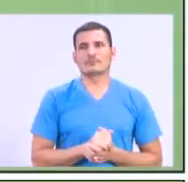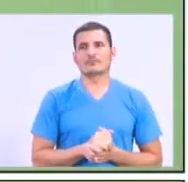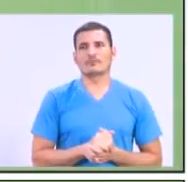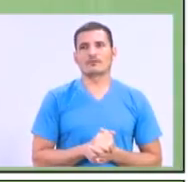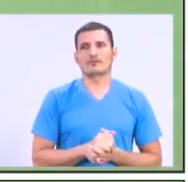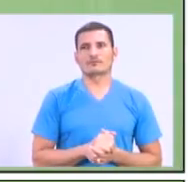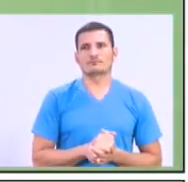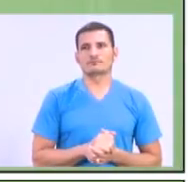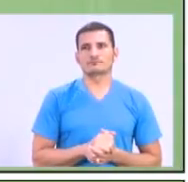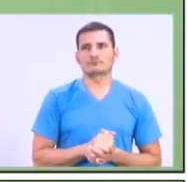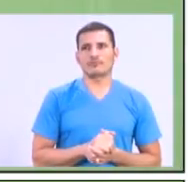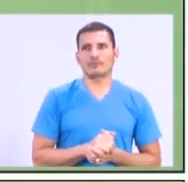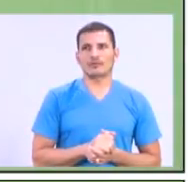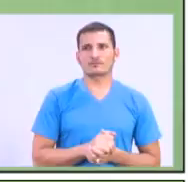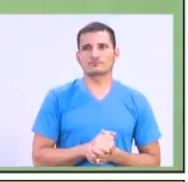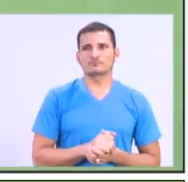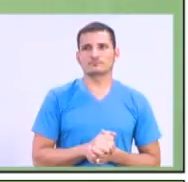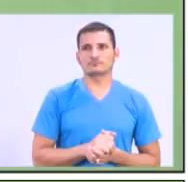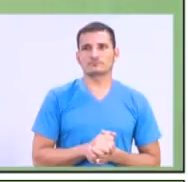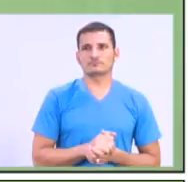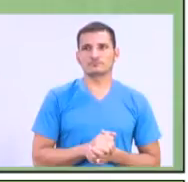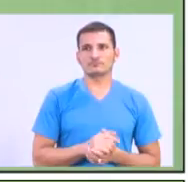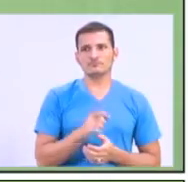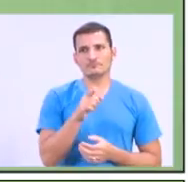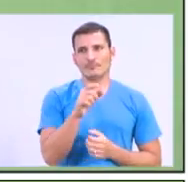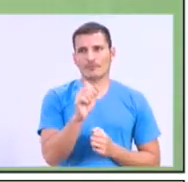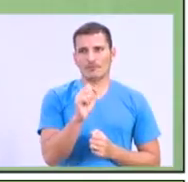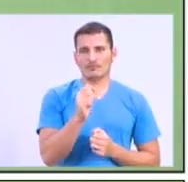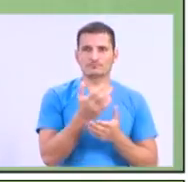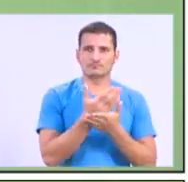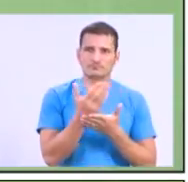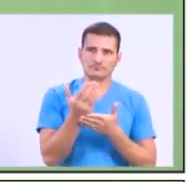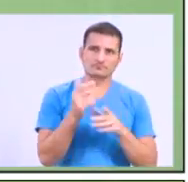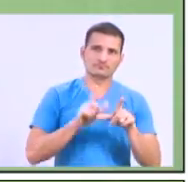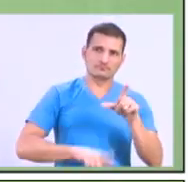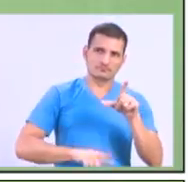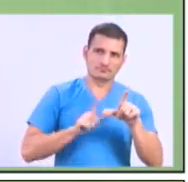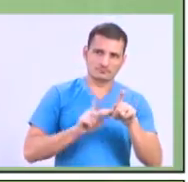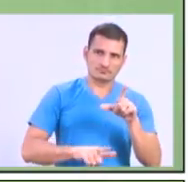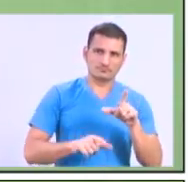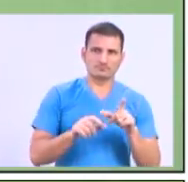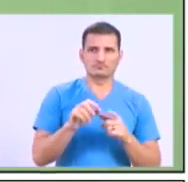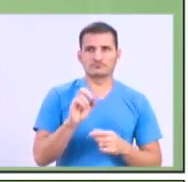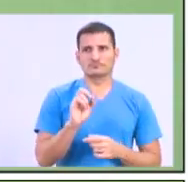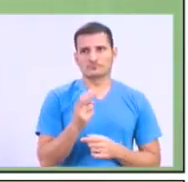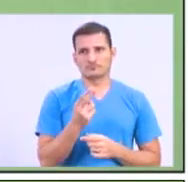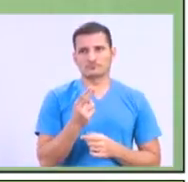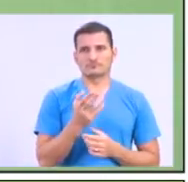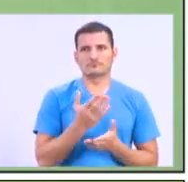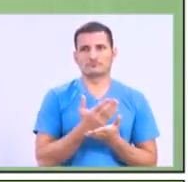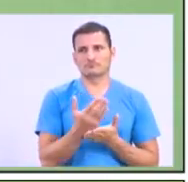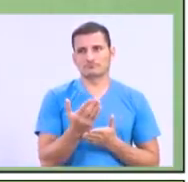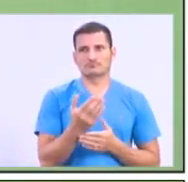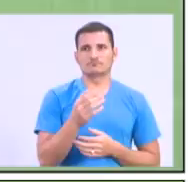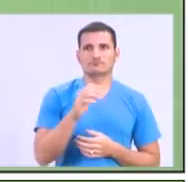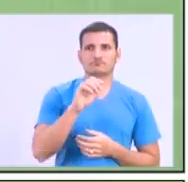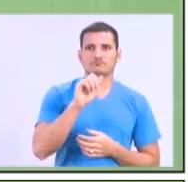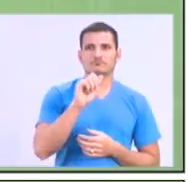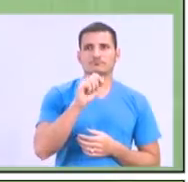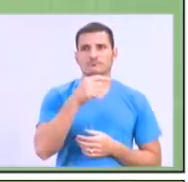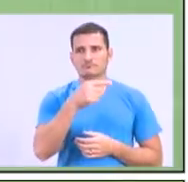nome dessa variável, ele pode iniciar com letras e também pode iniciar com underline ou